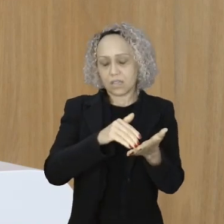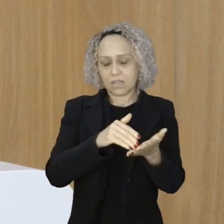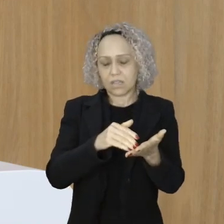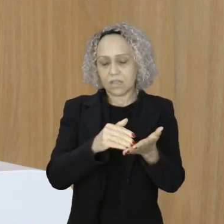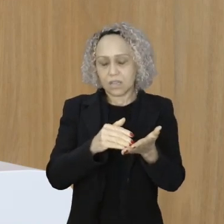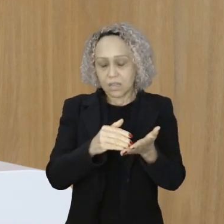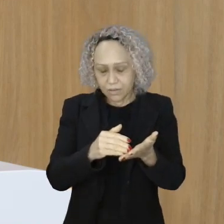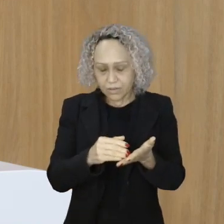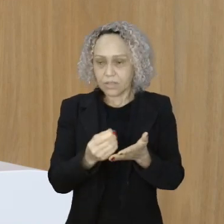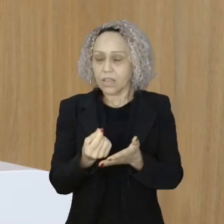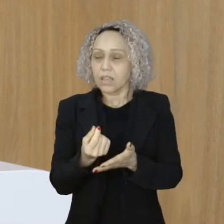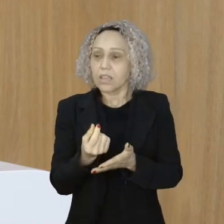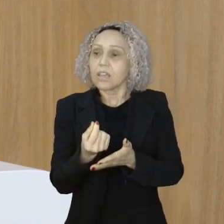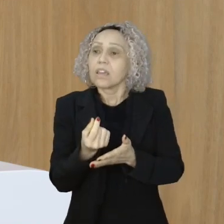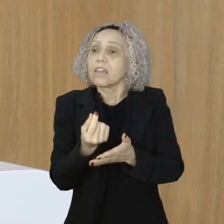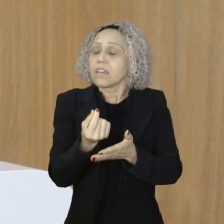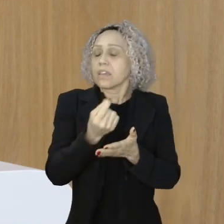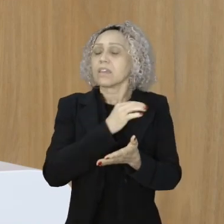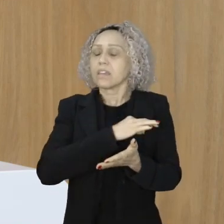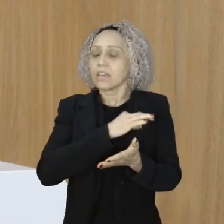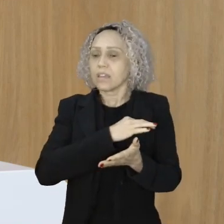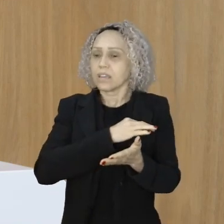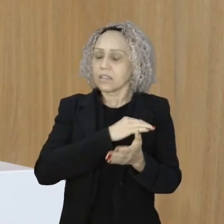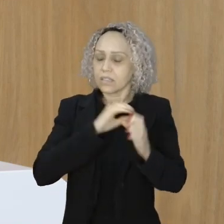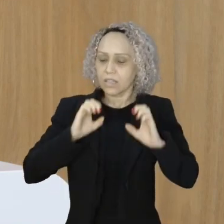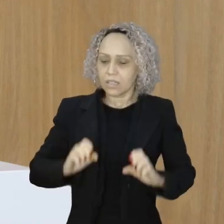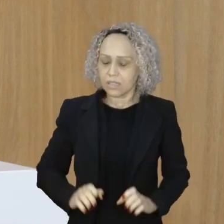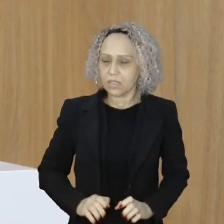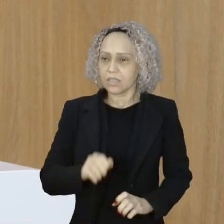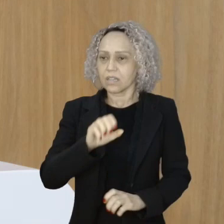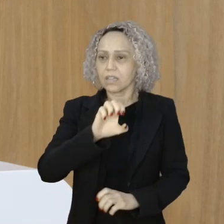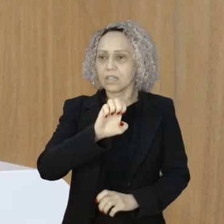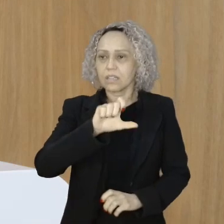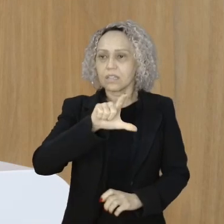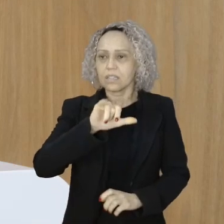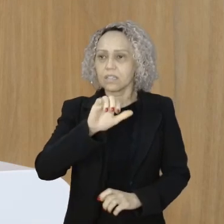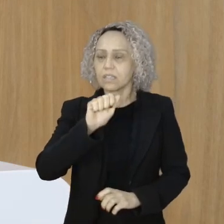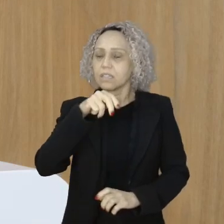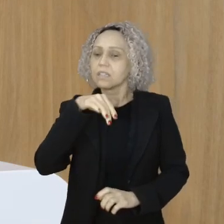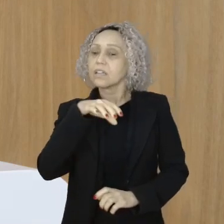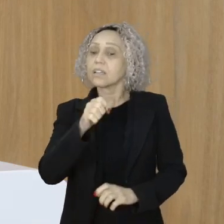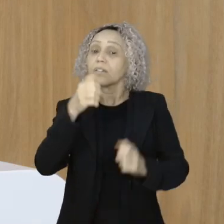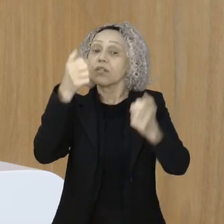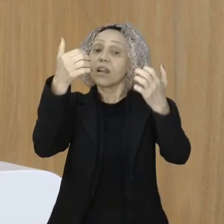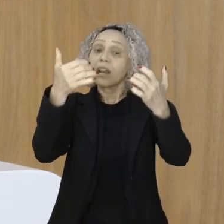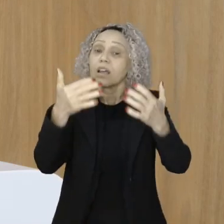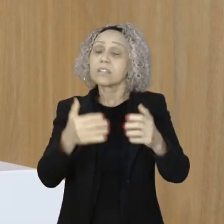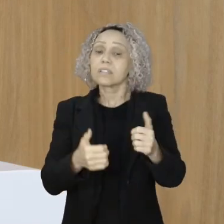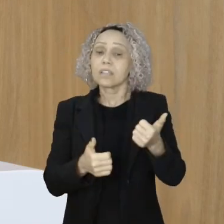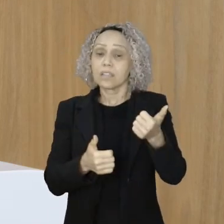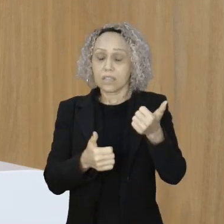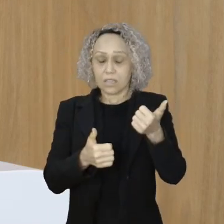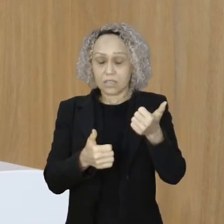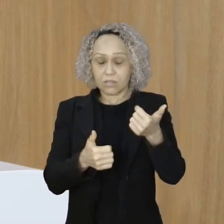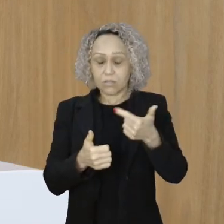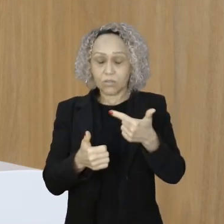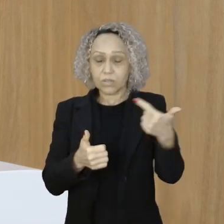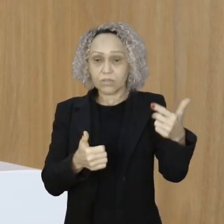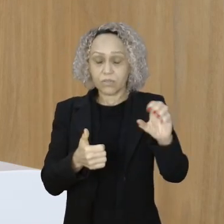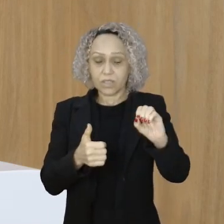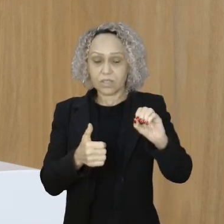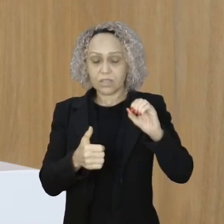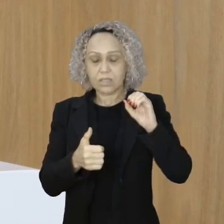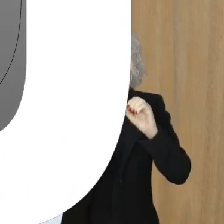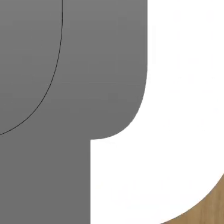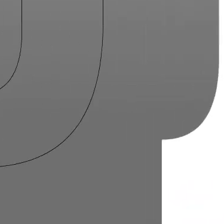do Desenvolvimento Social, Eliane Aquino, fala dos 20 anos do programa Bolsa Família e as melhorias que estão sendo implementadas